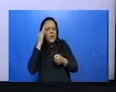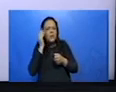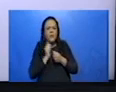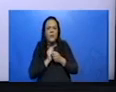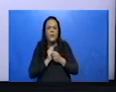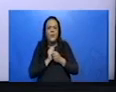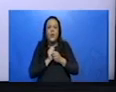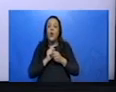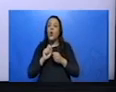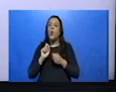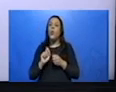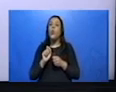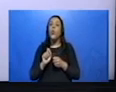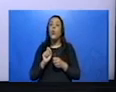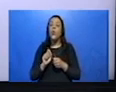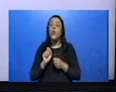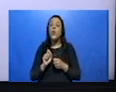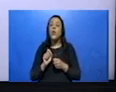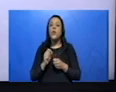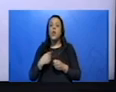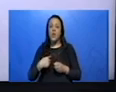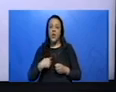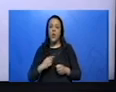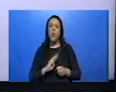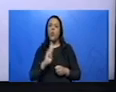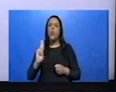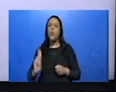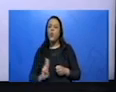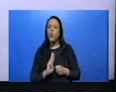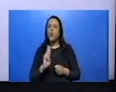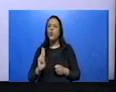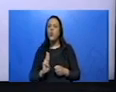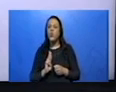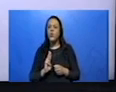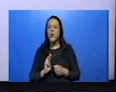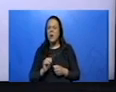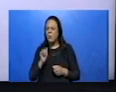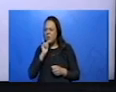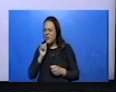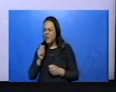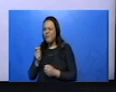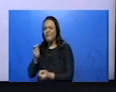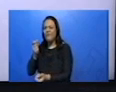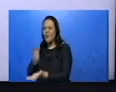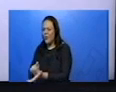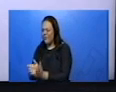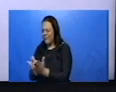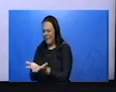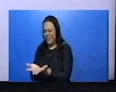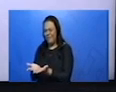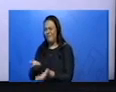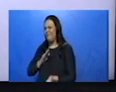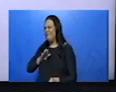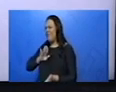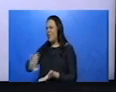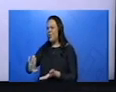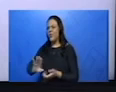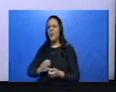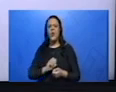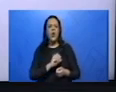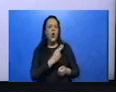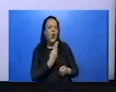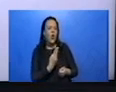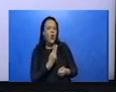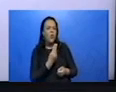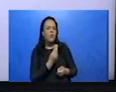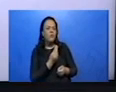o que nós podemos usar para escolher um livro? Será que e se eu comprar um livro que eu não gosto? É a mesma coisa um filme. E se eu for assistir